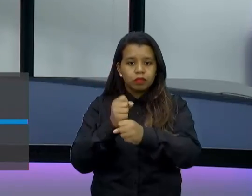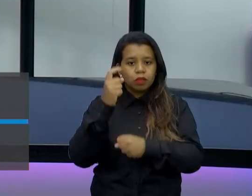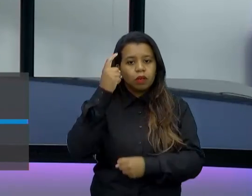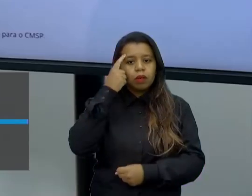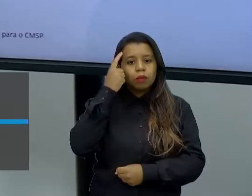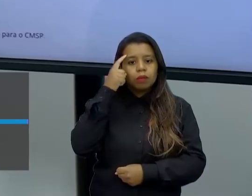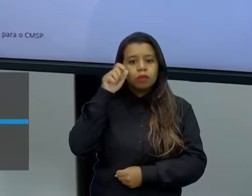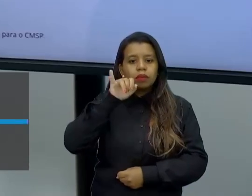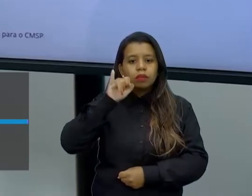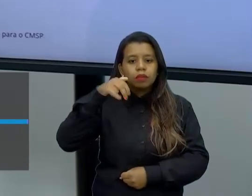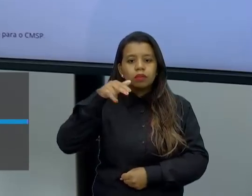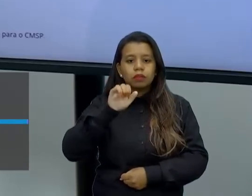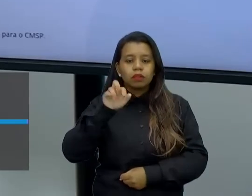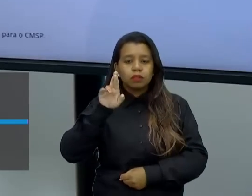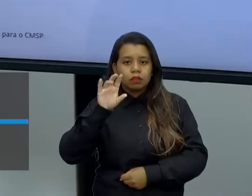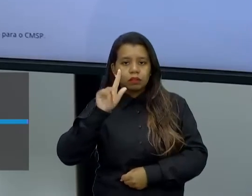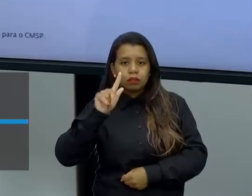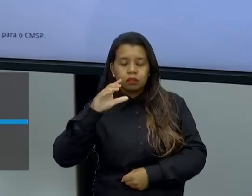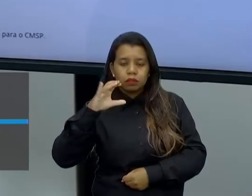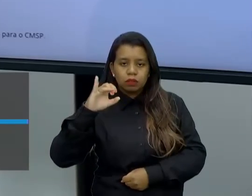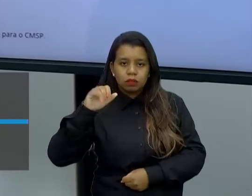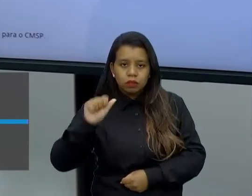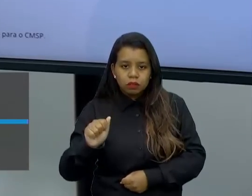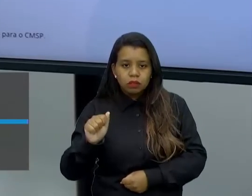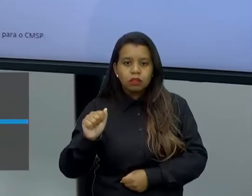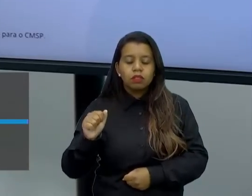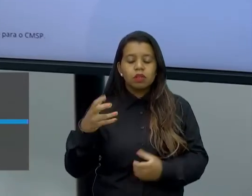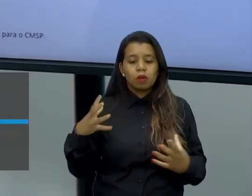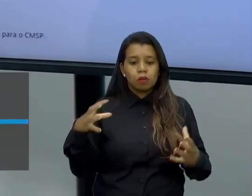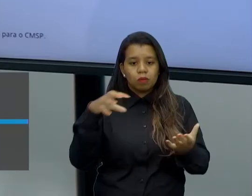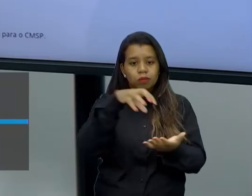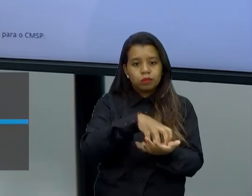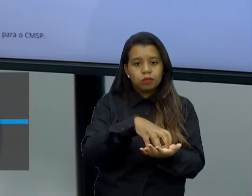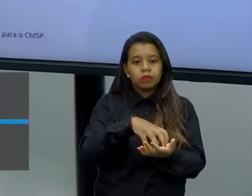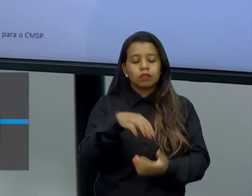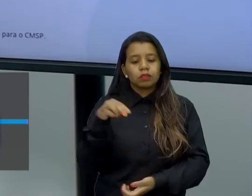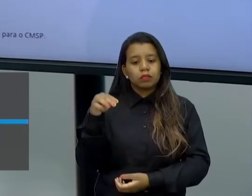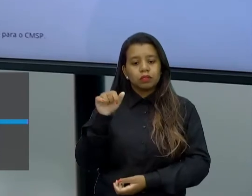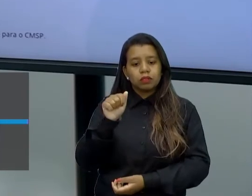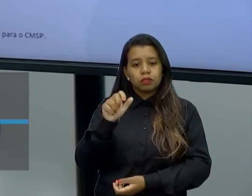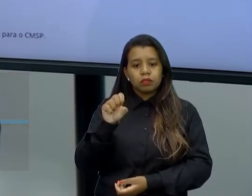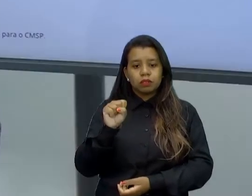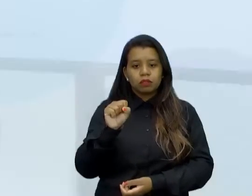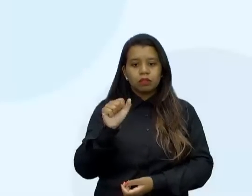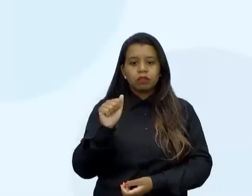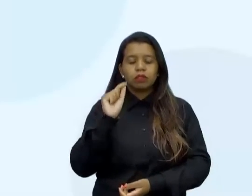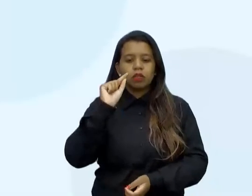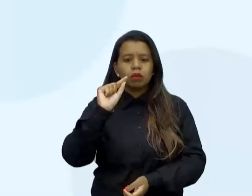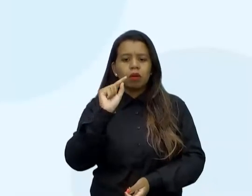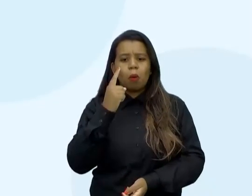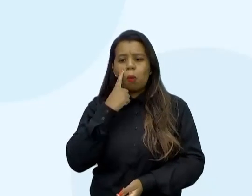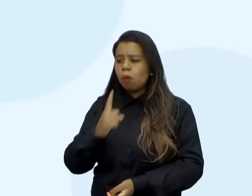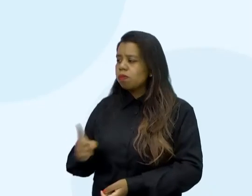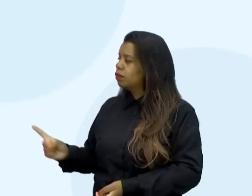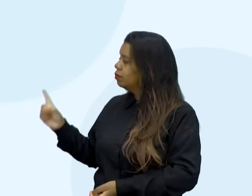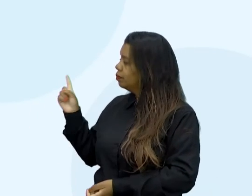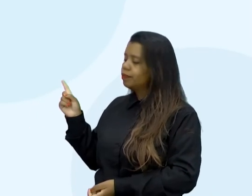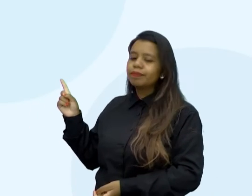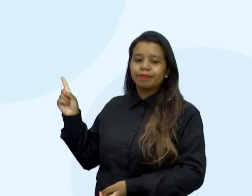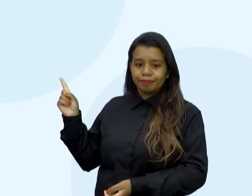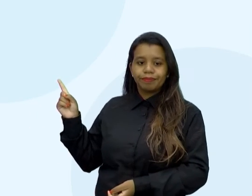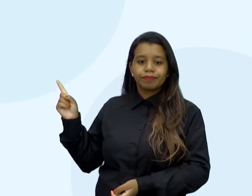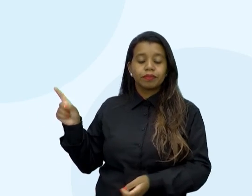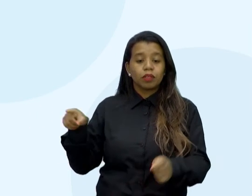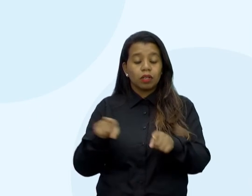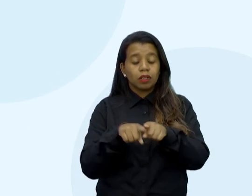de inércia, por exemplo, considerando o centro de massa. Tá bom? Que está definido para você. E de novo na tela. E